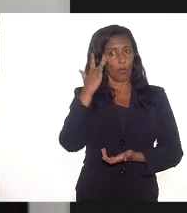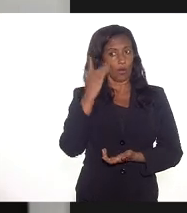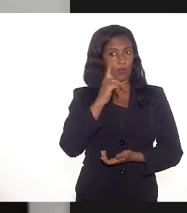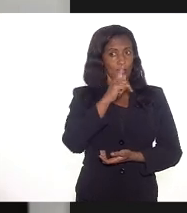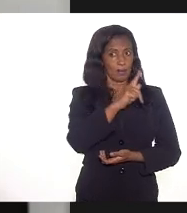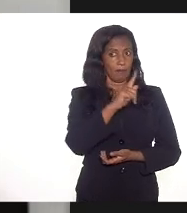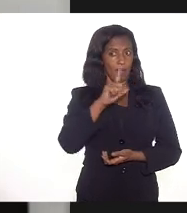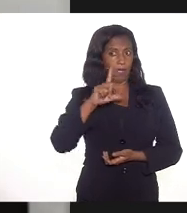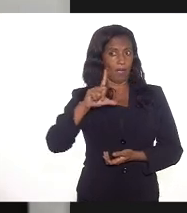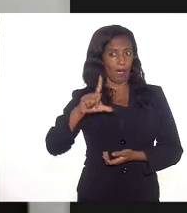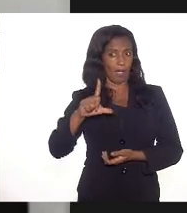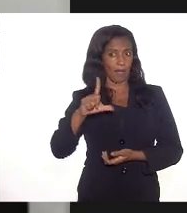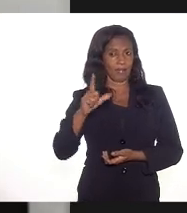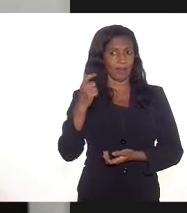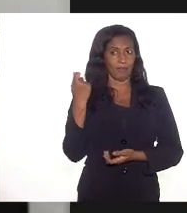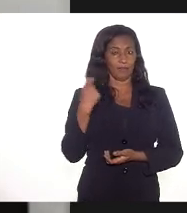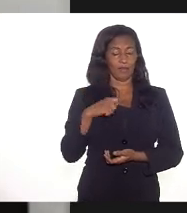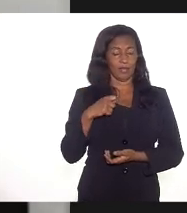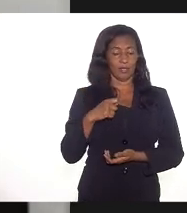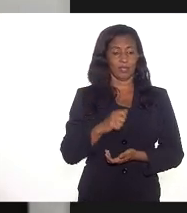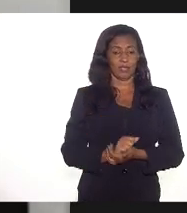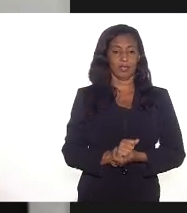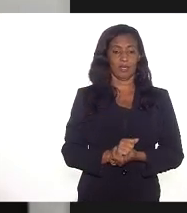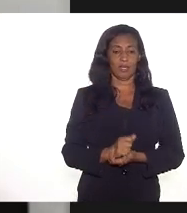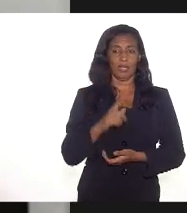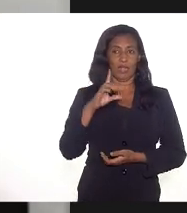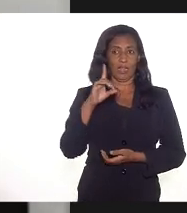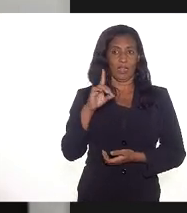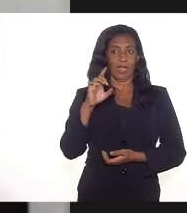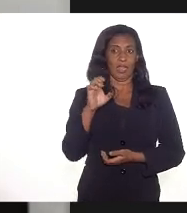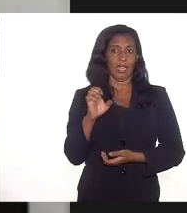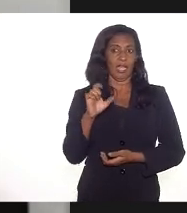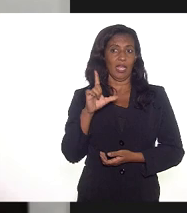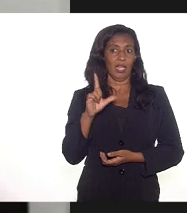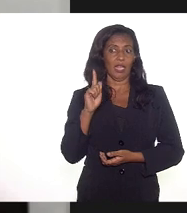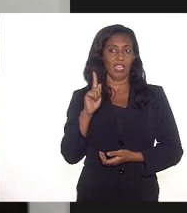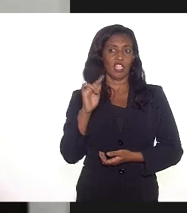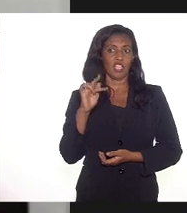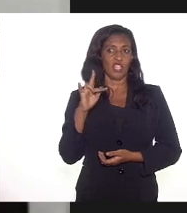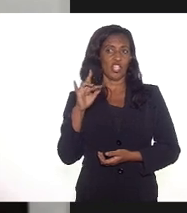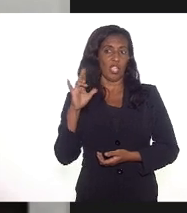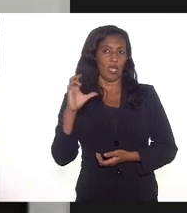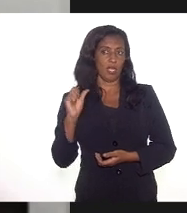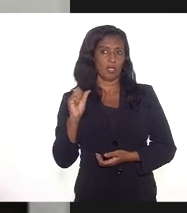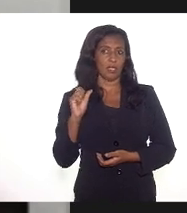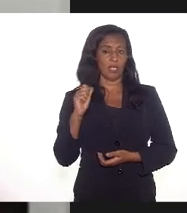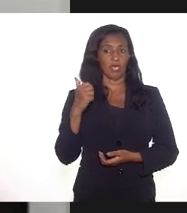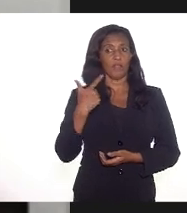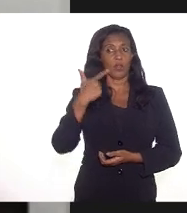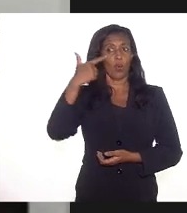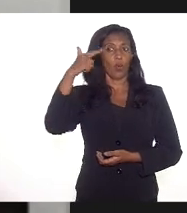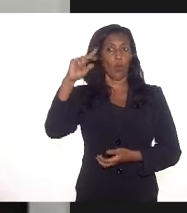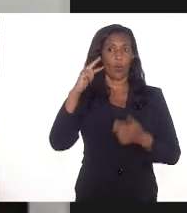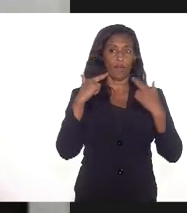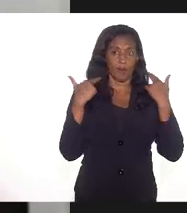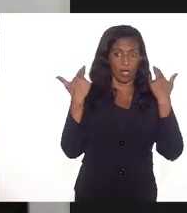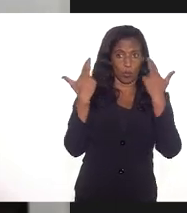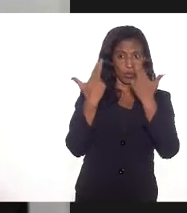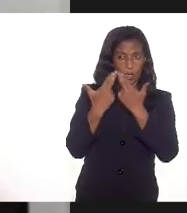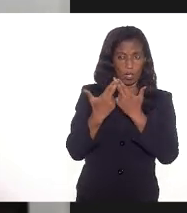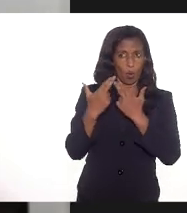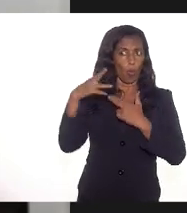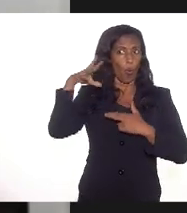deveria baixar em diligência e nós fazermos uma nova rodada de audiências,